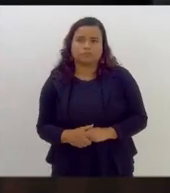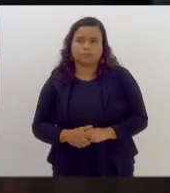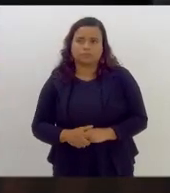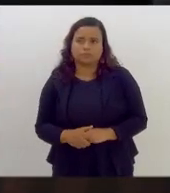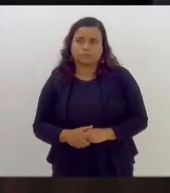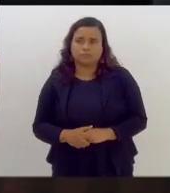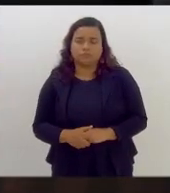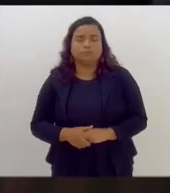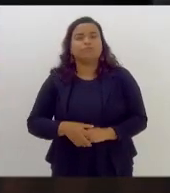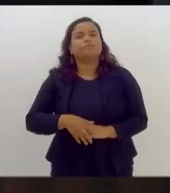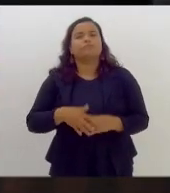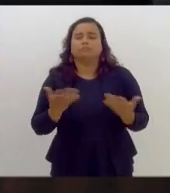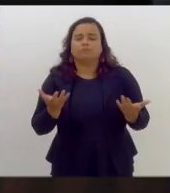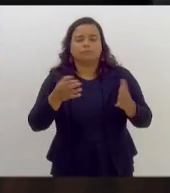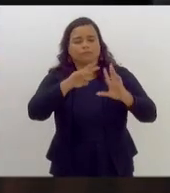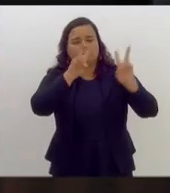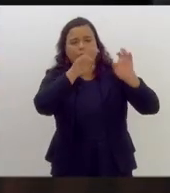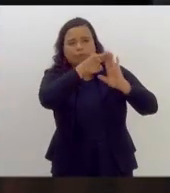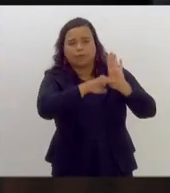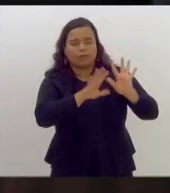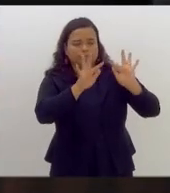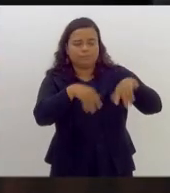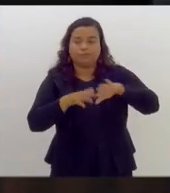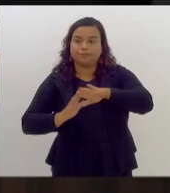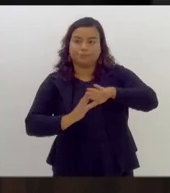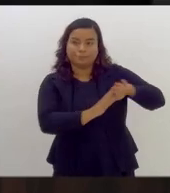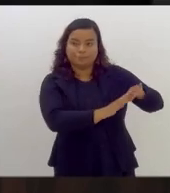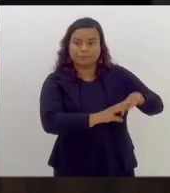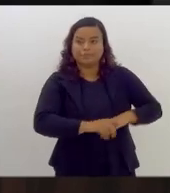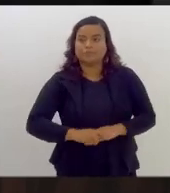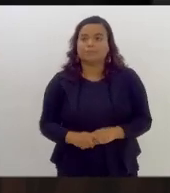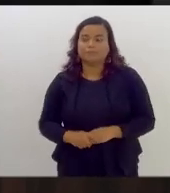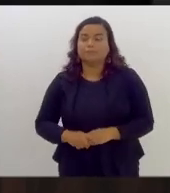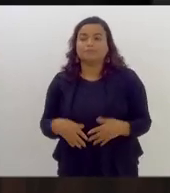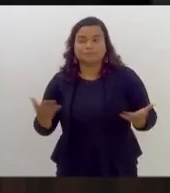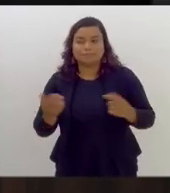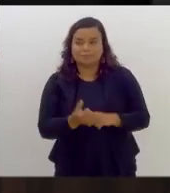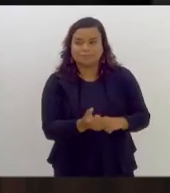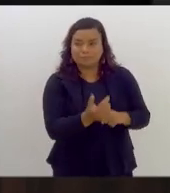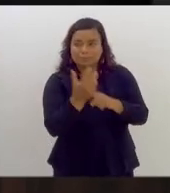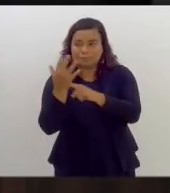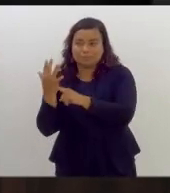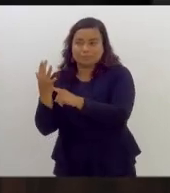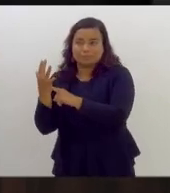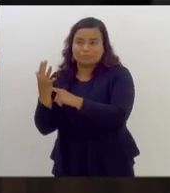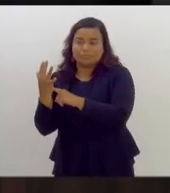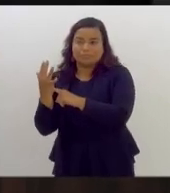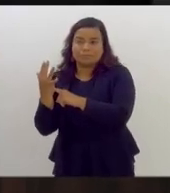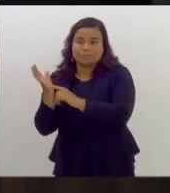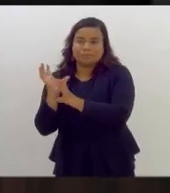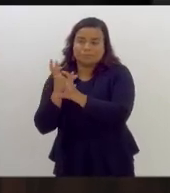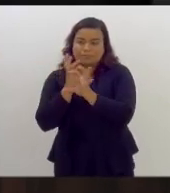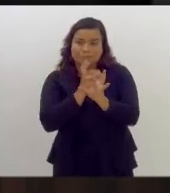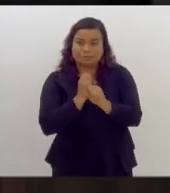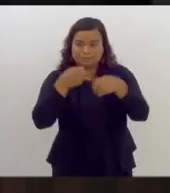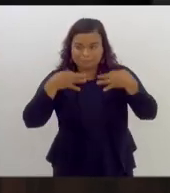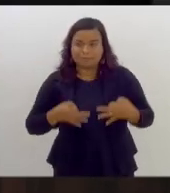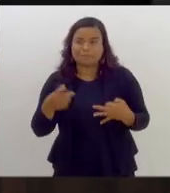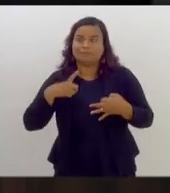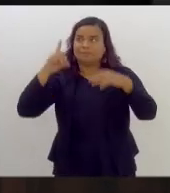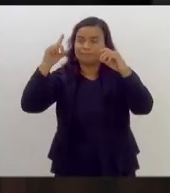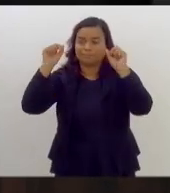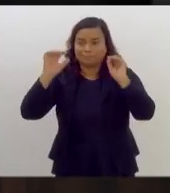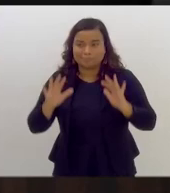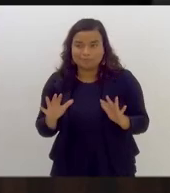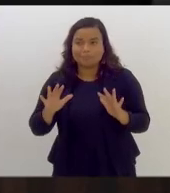Obrigado. Nada mais a tratar na ordem do dia, mesmo está encerrada. Havendo Havendo um número legal sobre a proteção